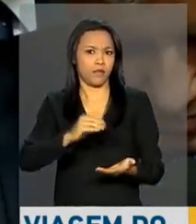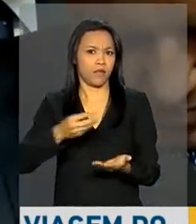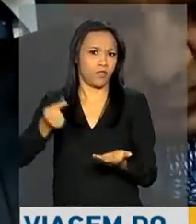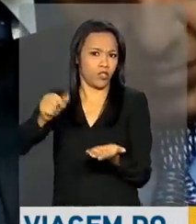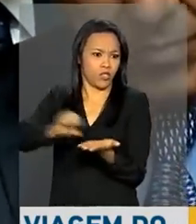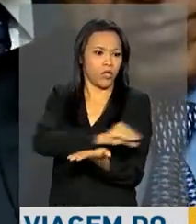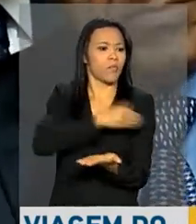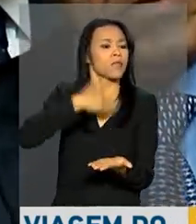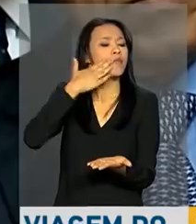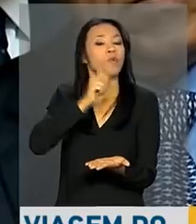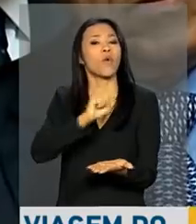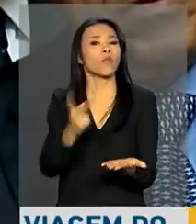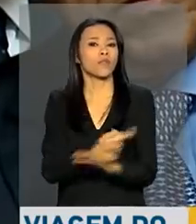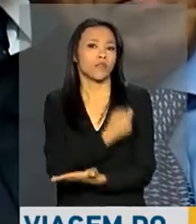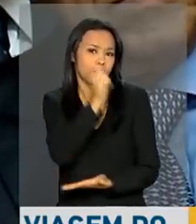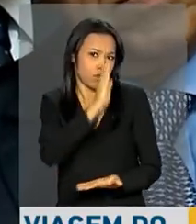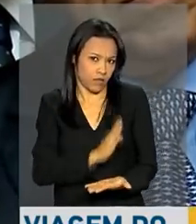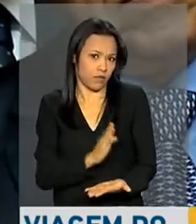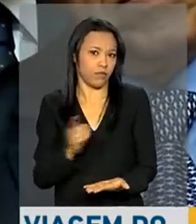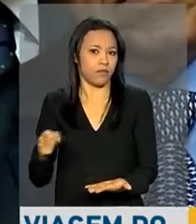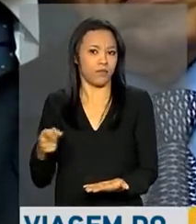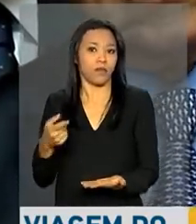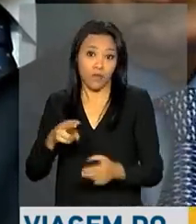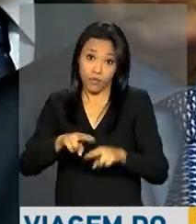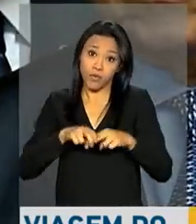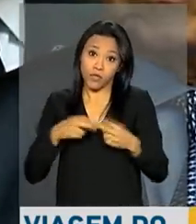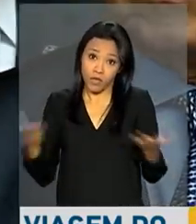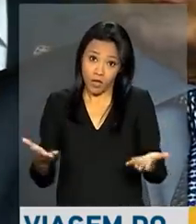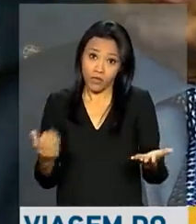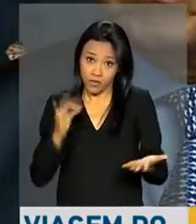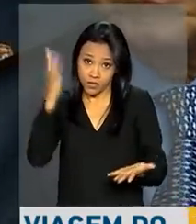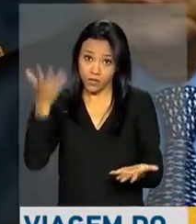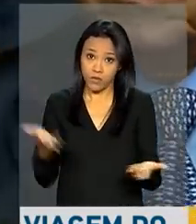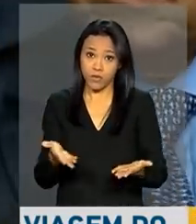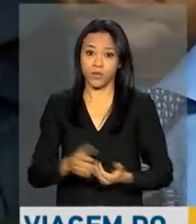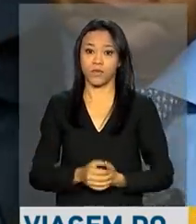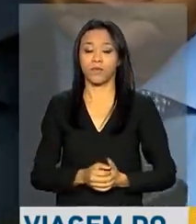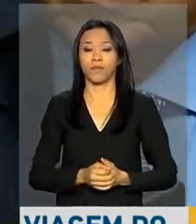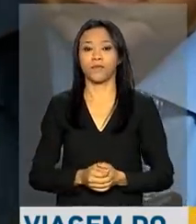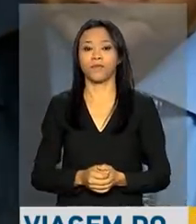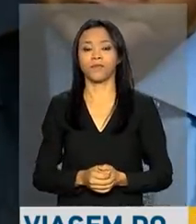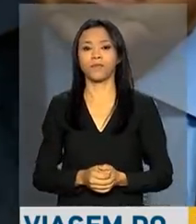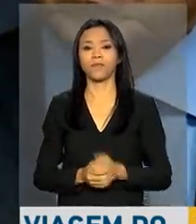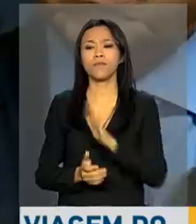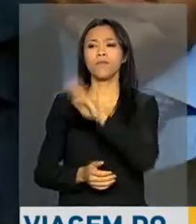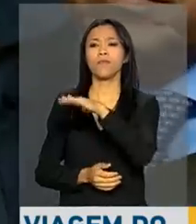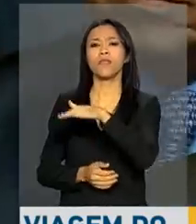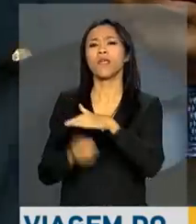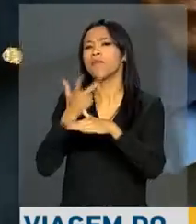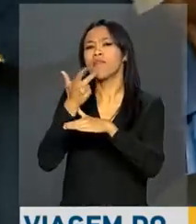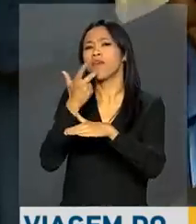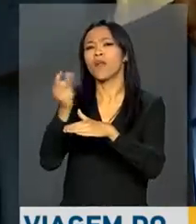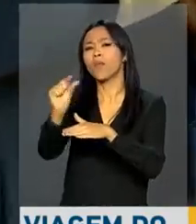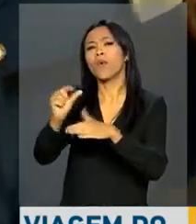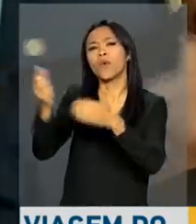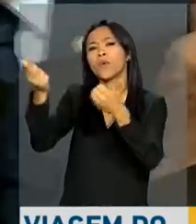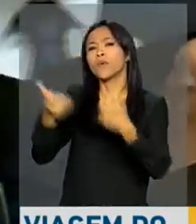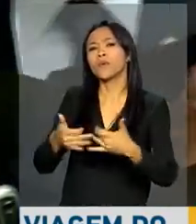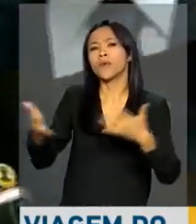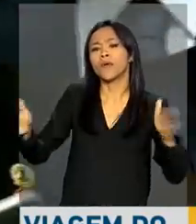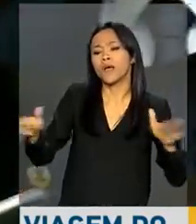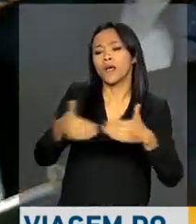exatamente o que está acontecendo no país. E foi o que aconteceu no dia de hoje. Presidente, uma reunião com o Xi. Obrigada. Fala um pouco da relação bilateral Brasil-China. Uma